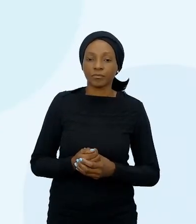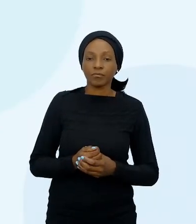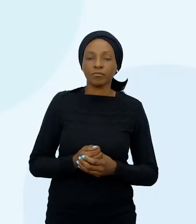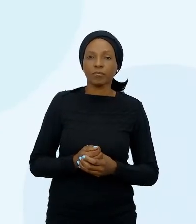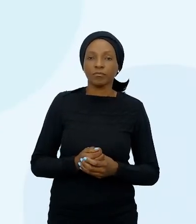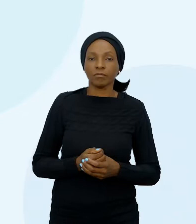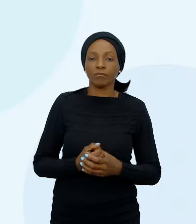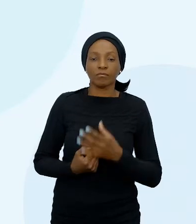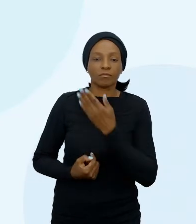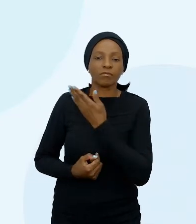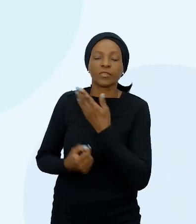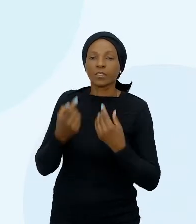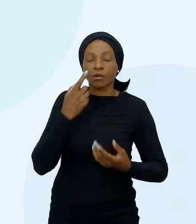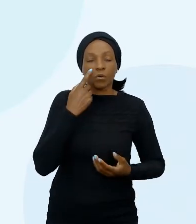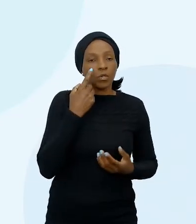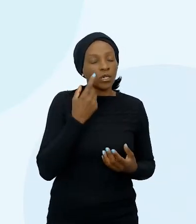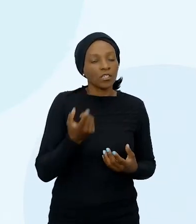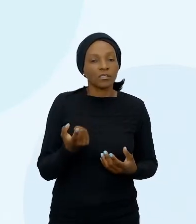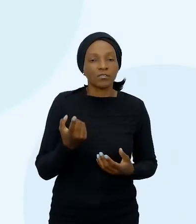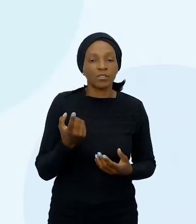aí de uma maneira muito mais